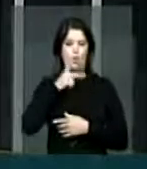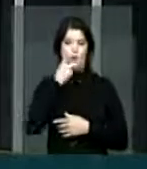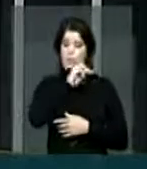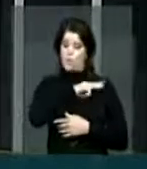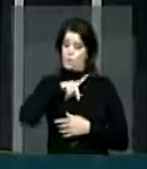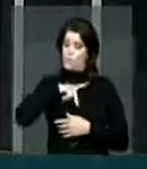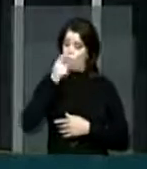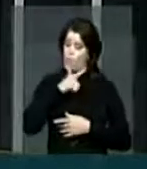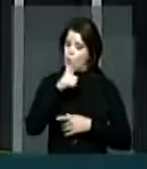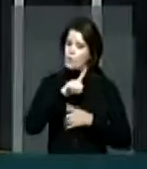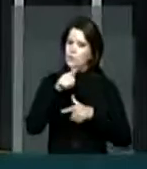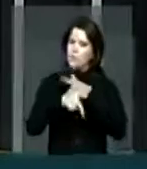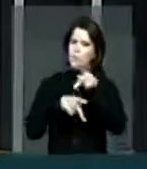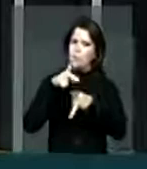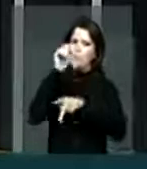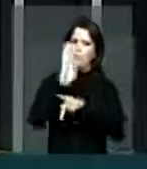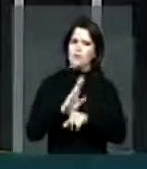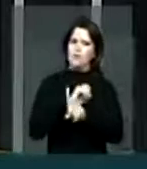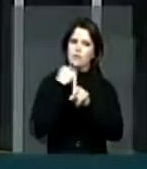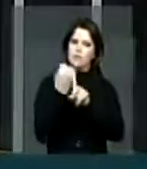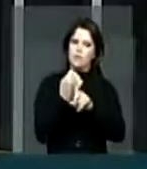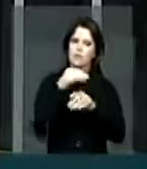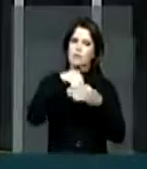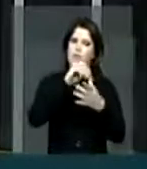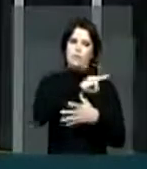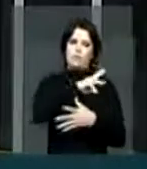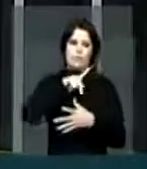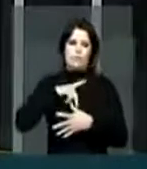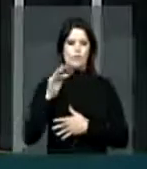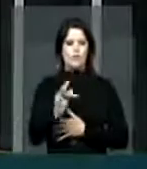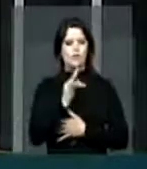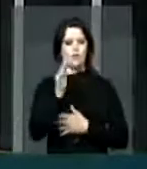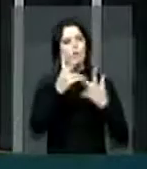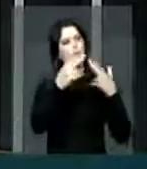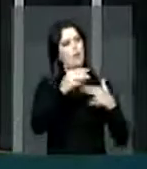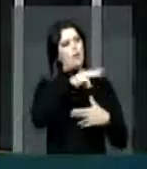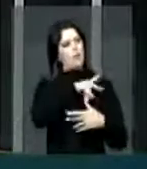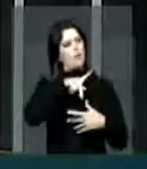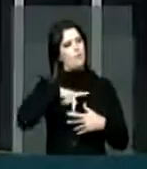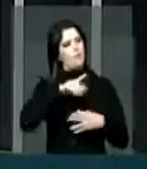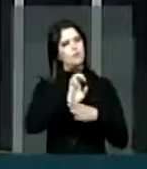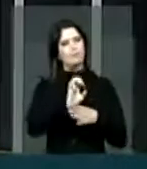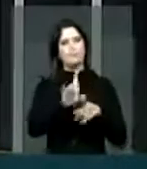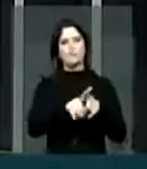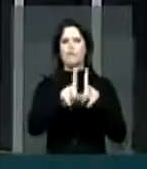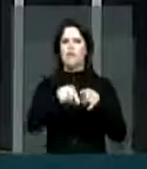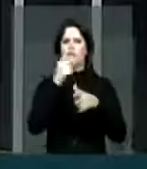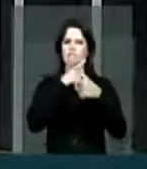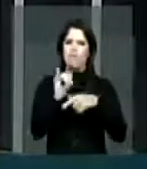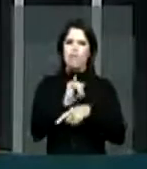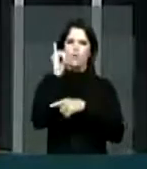conquista da sociedade brasileira, tanto o Ministério Público Federal quanto o Ministério Público Estadual.